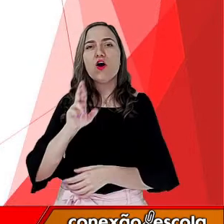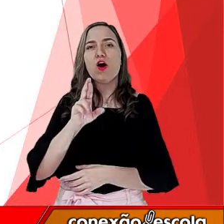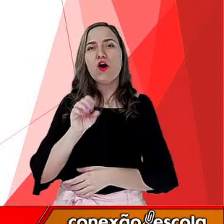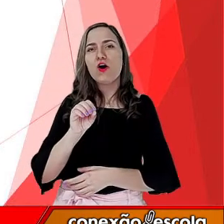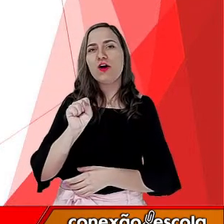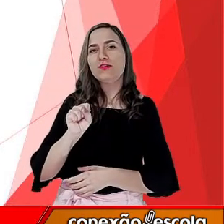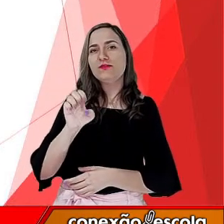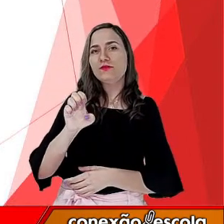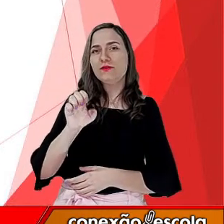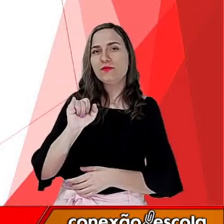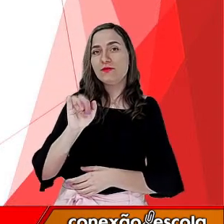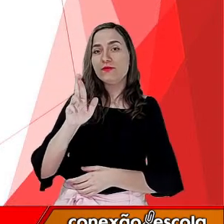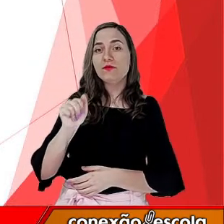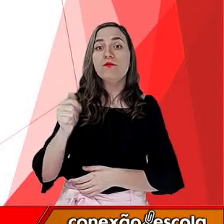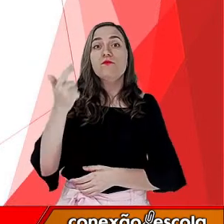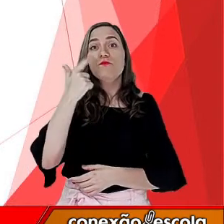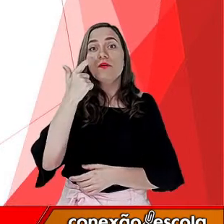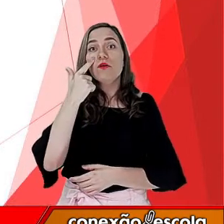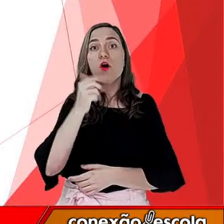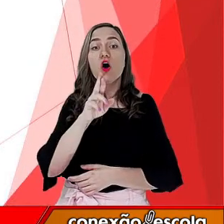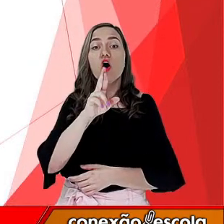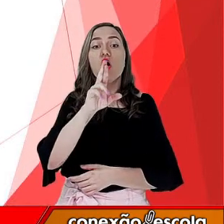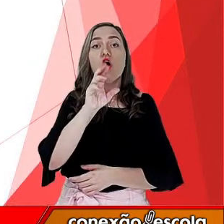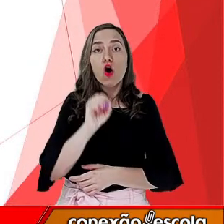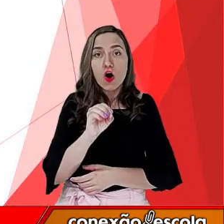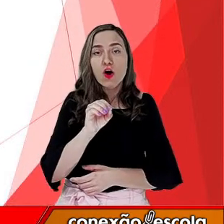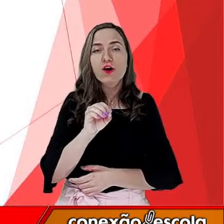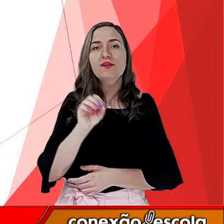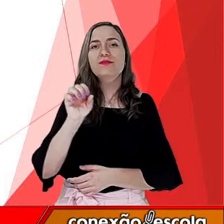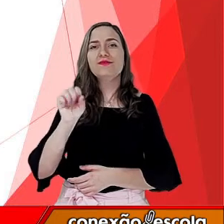Percebam o som forte.